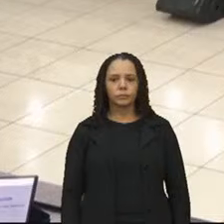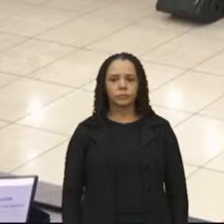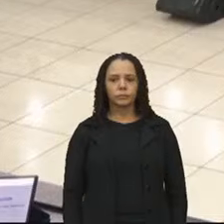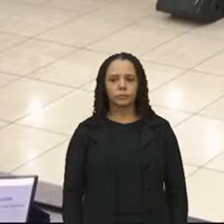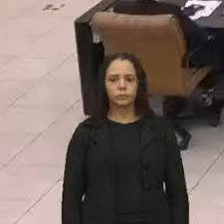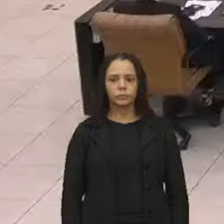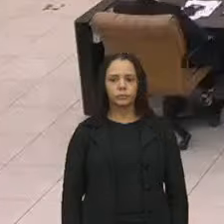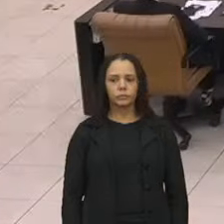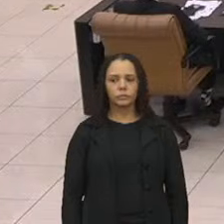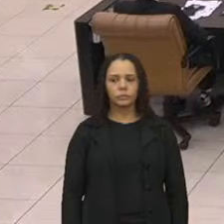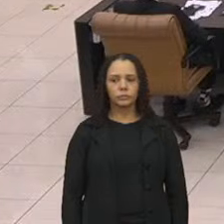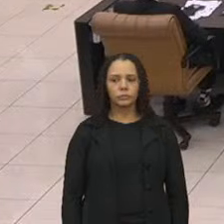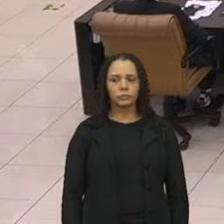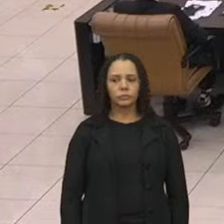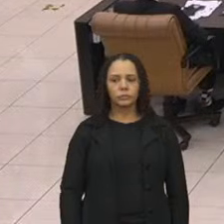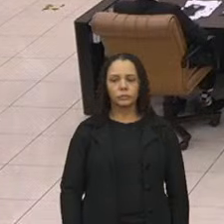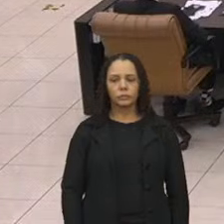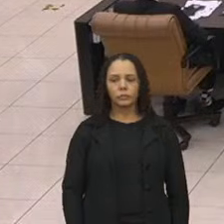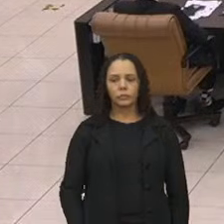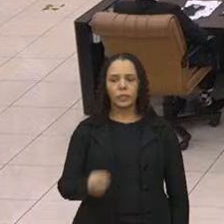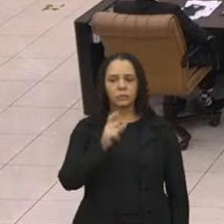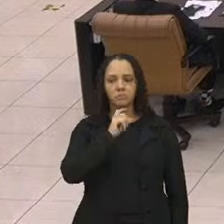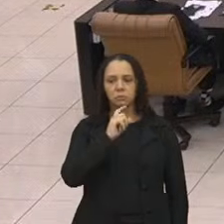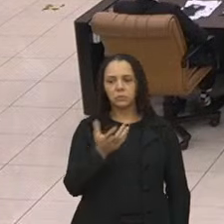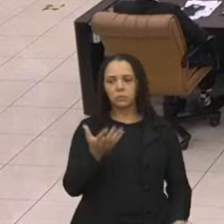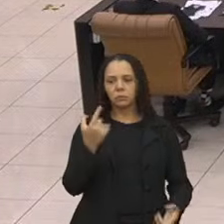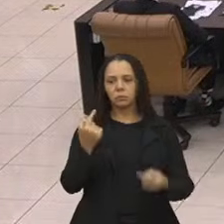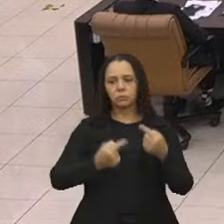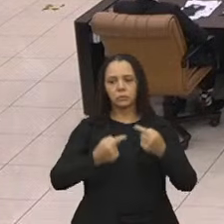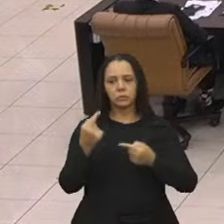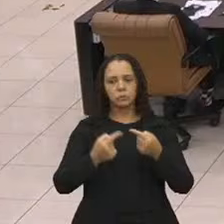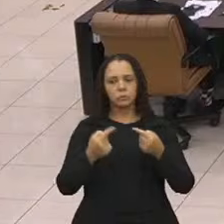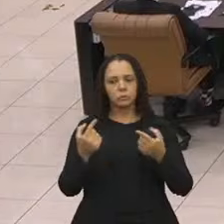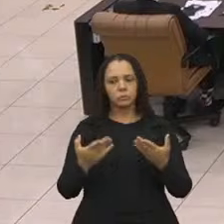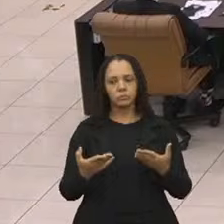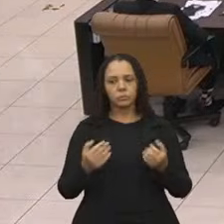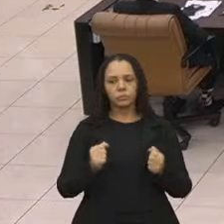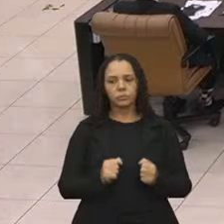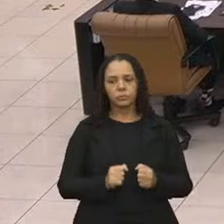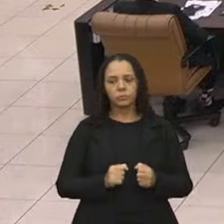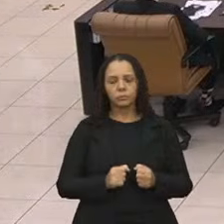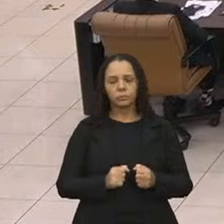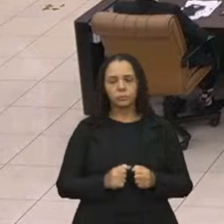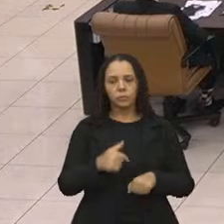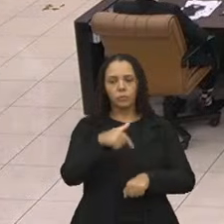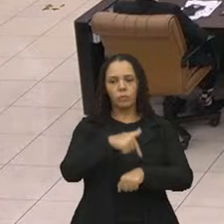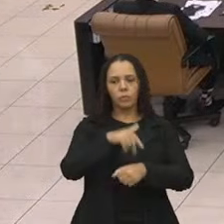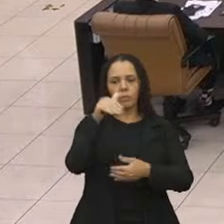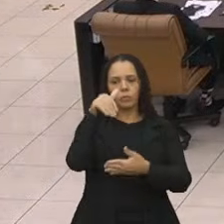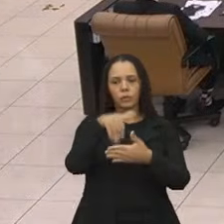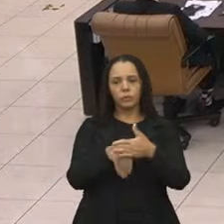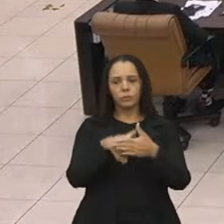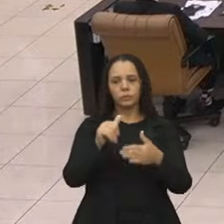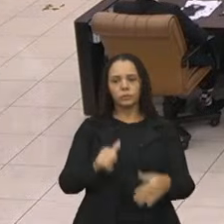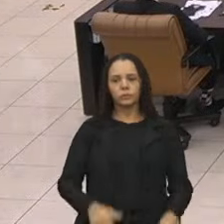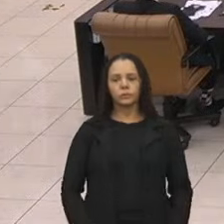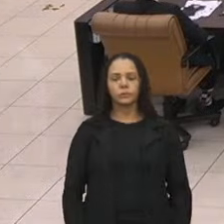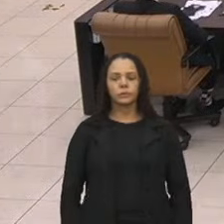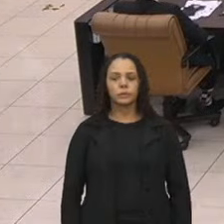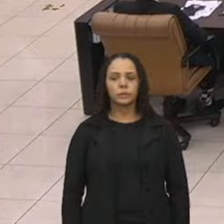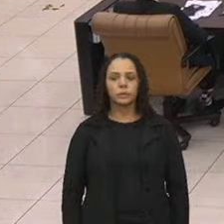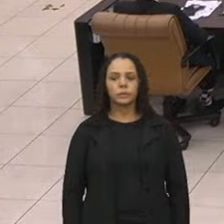Não havendo mais nenhum vereador desejando discutir a matéria, vou colocar em votação.